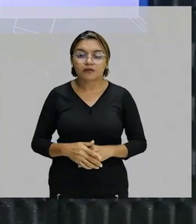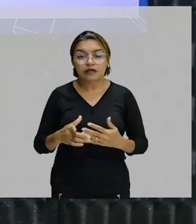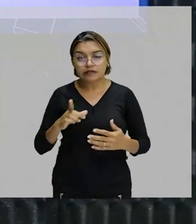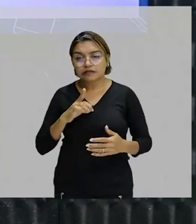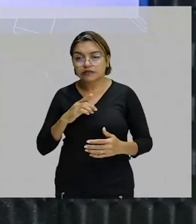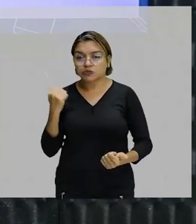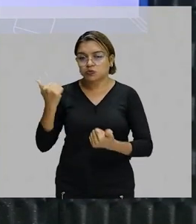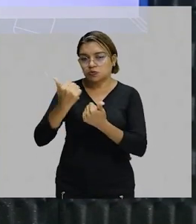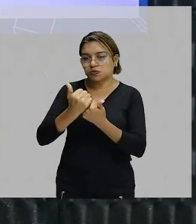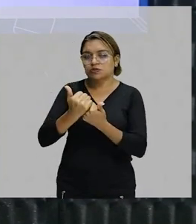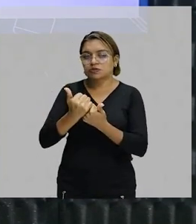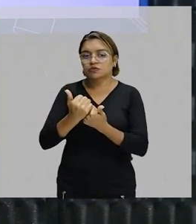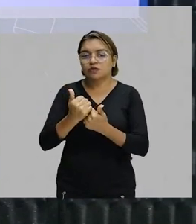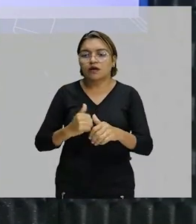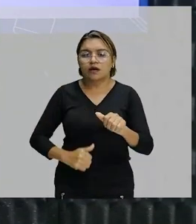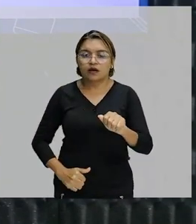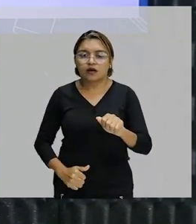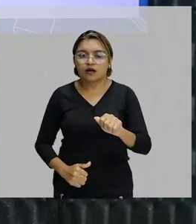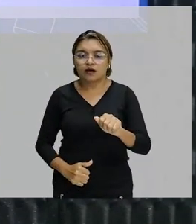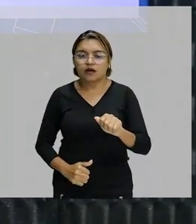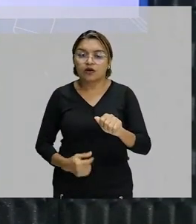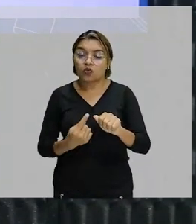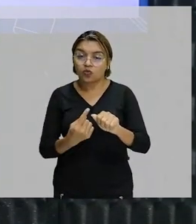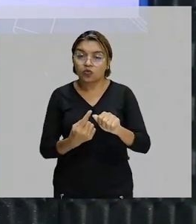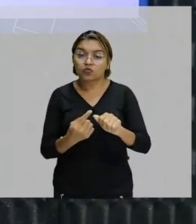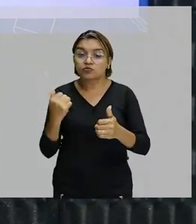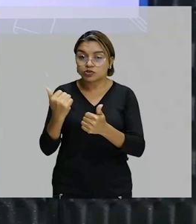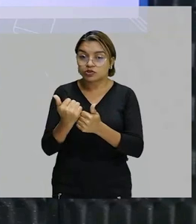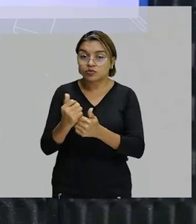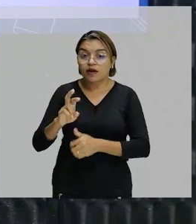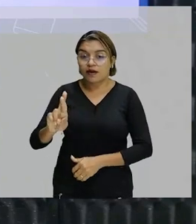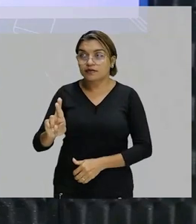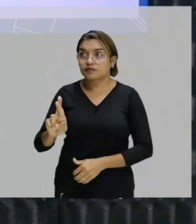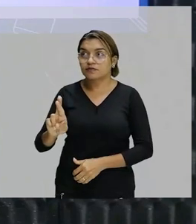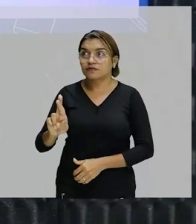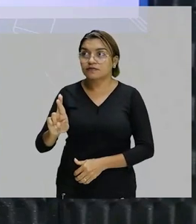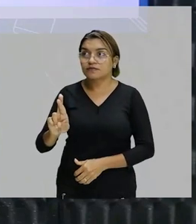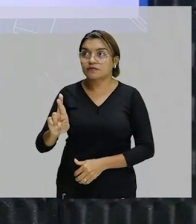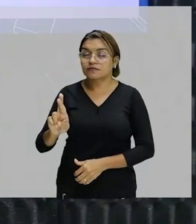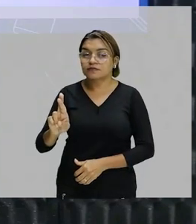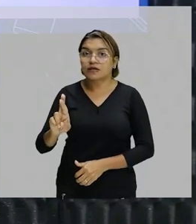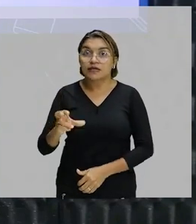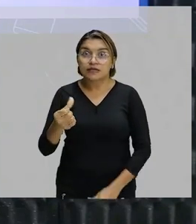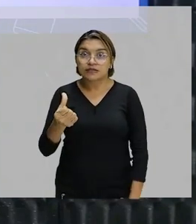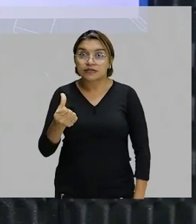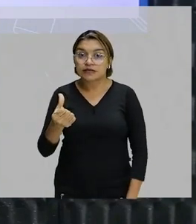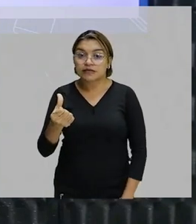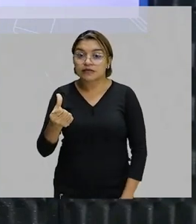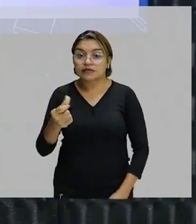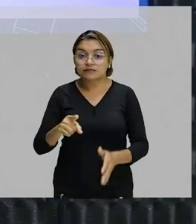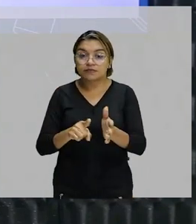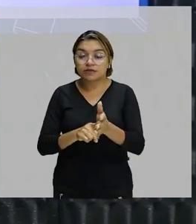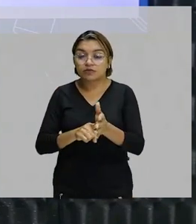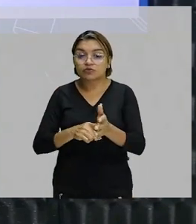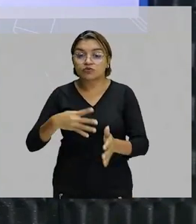fazer a substituição no caso do a1 e d razão Renata Cadê a razão ora pega 6 -